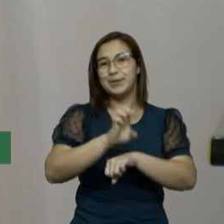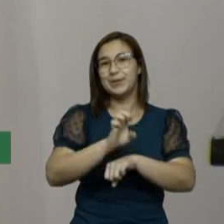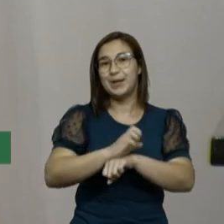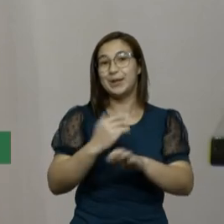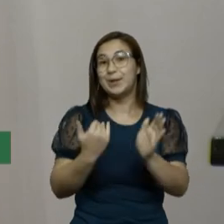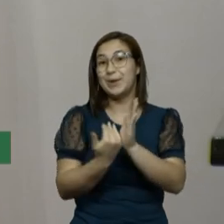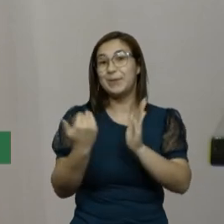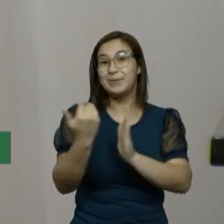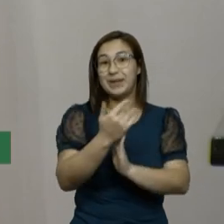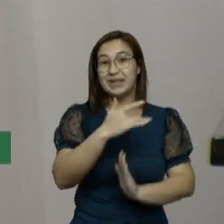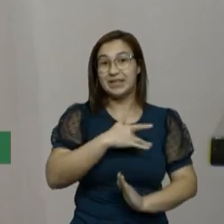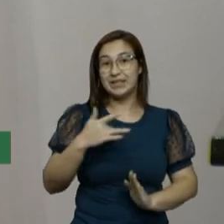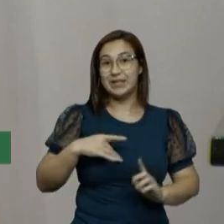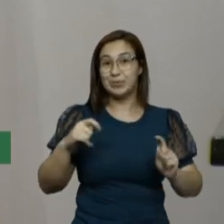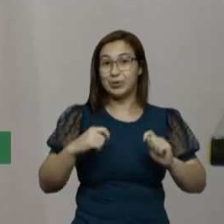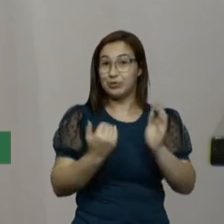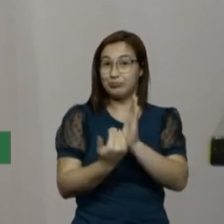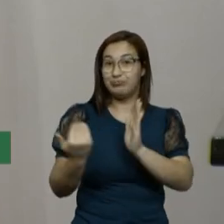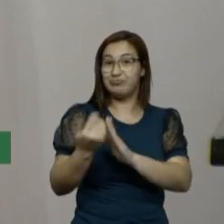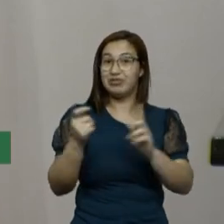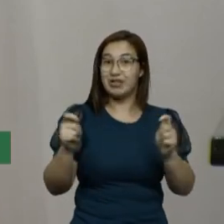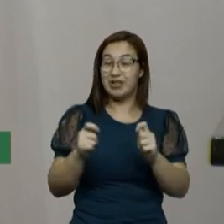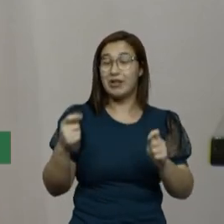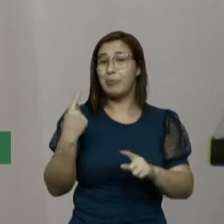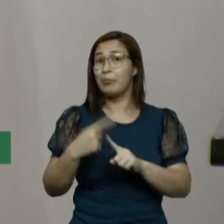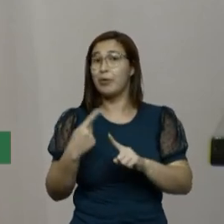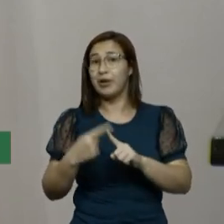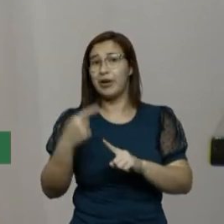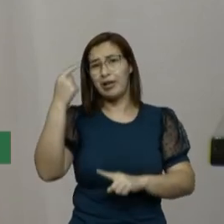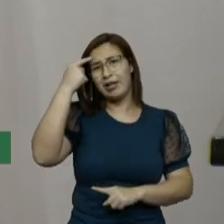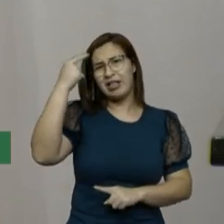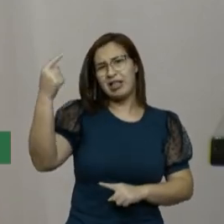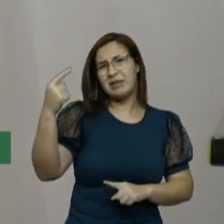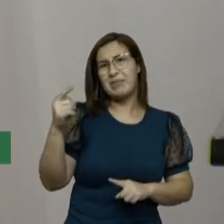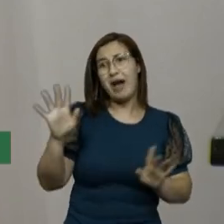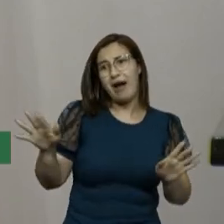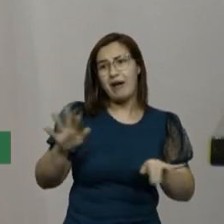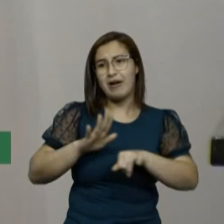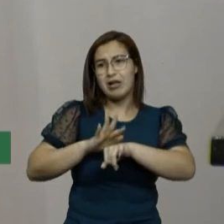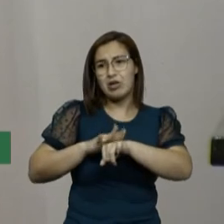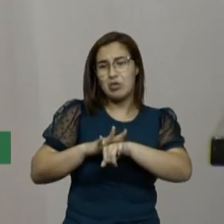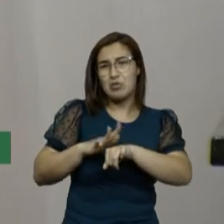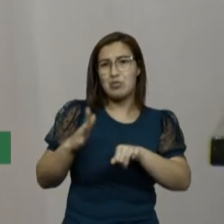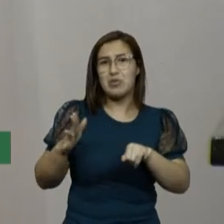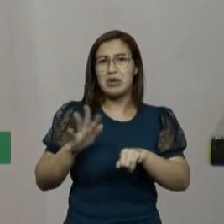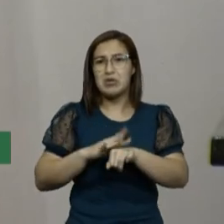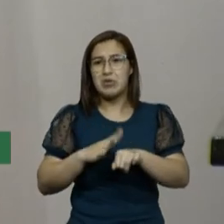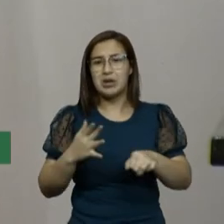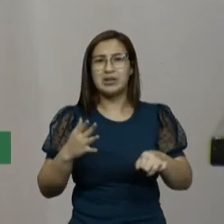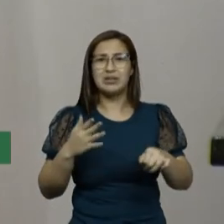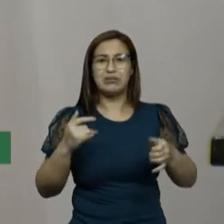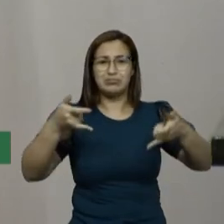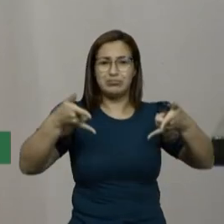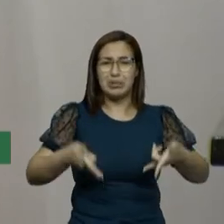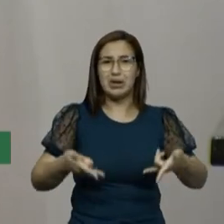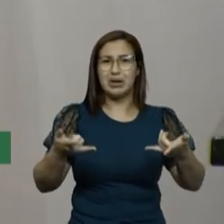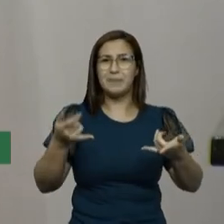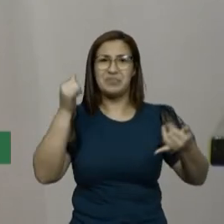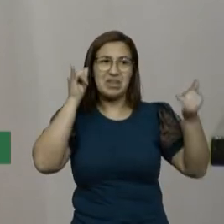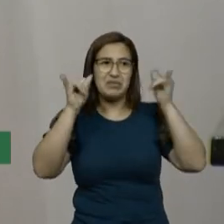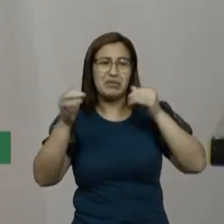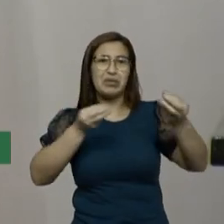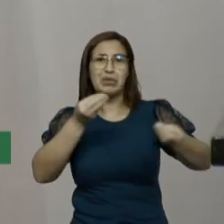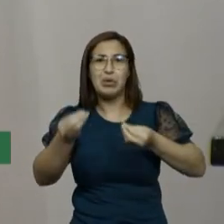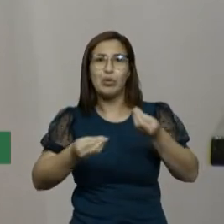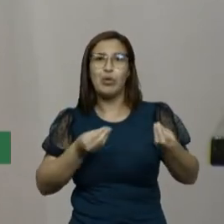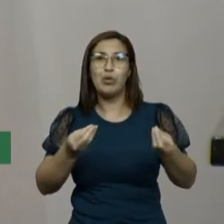A gente só lembra de saúde quando alguém está internado no hospital. Quem lembra de prevenção? Poucas